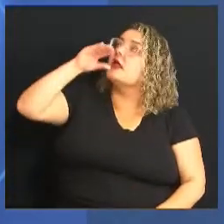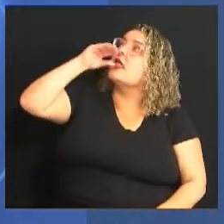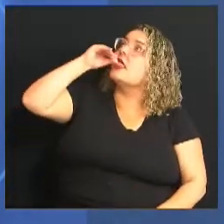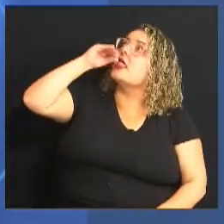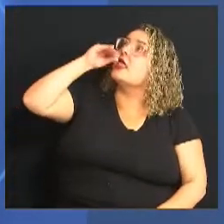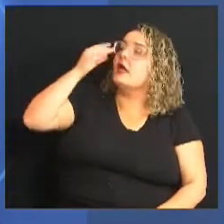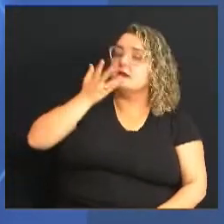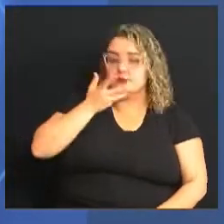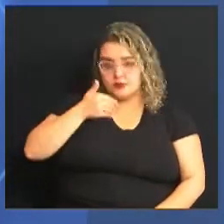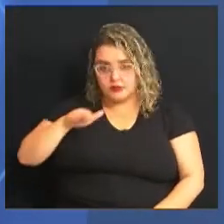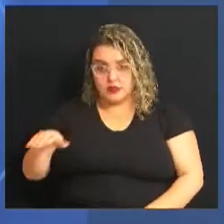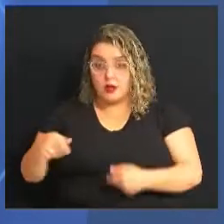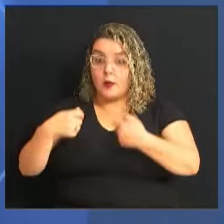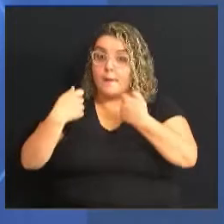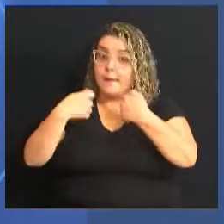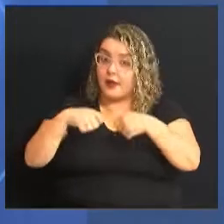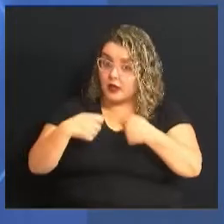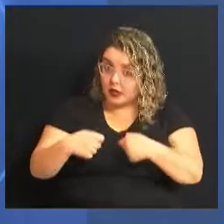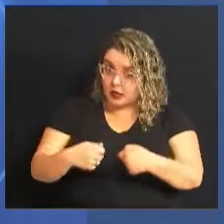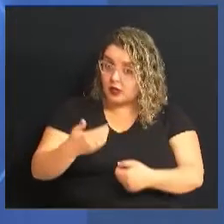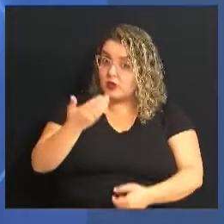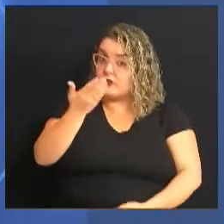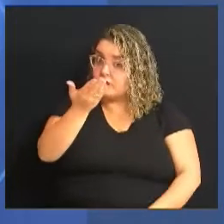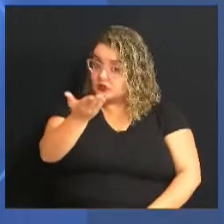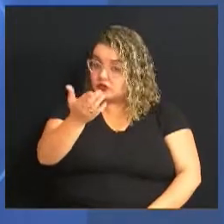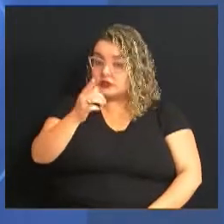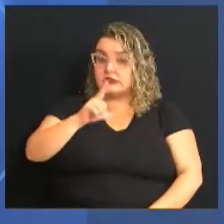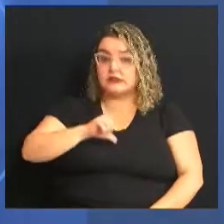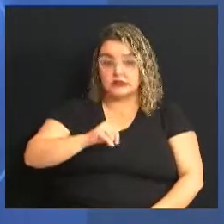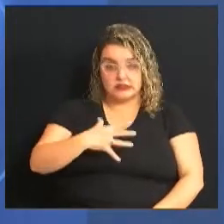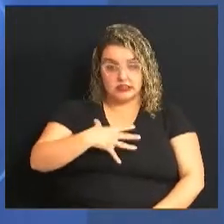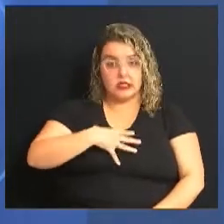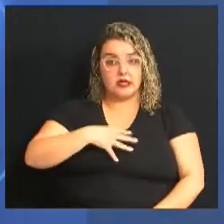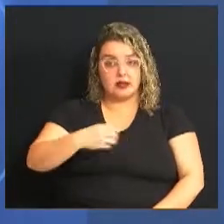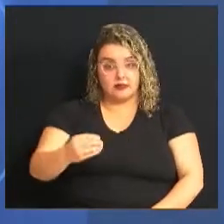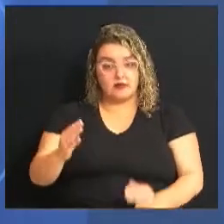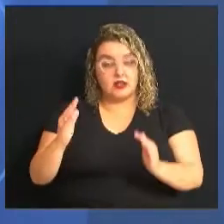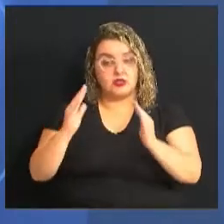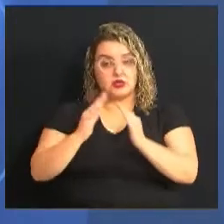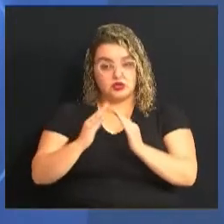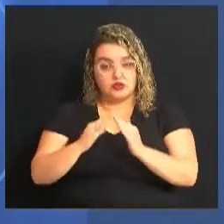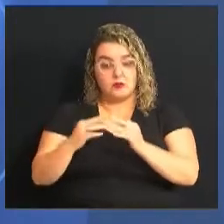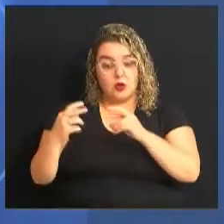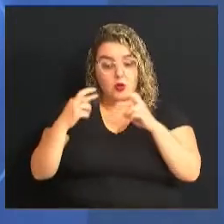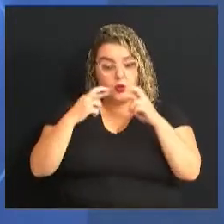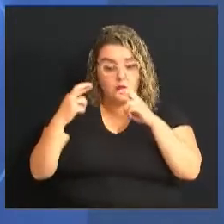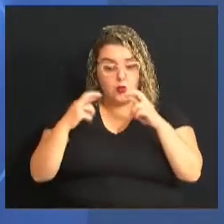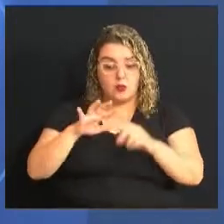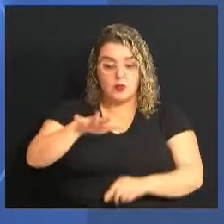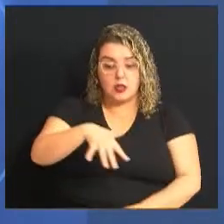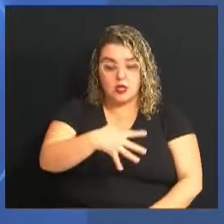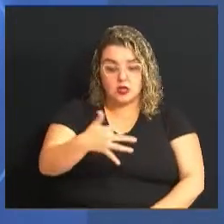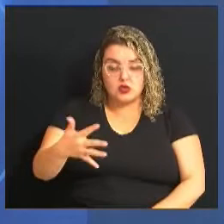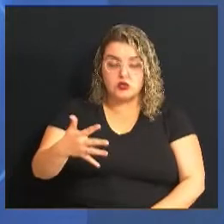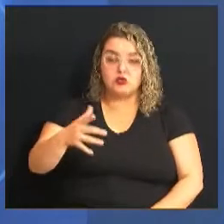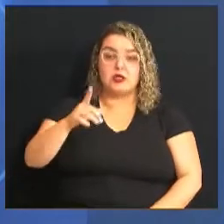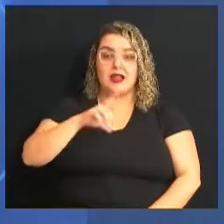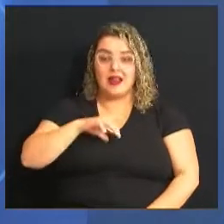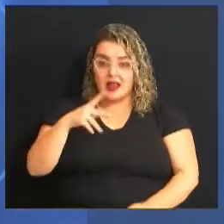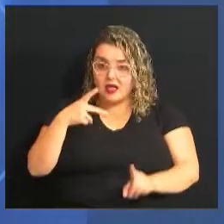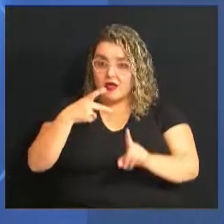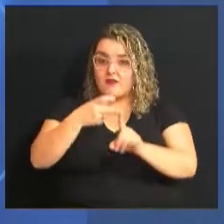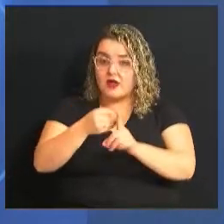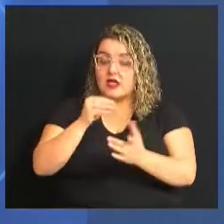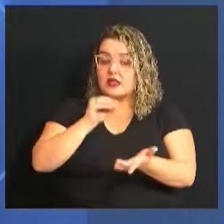Então é preciso que você que tenha filhos em casa, observe a carteirinha. Tem vacina que